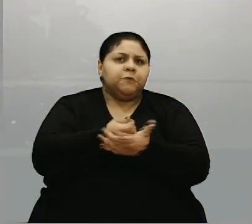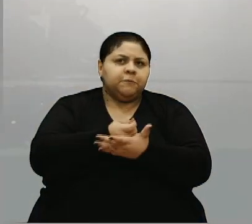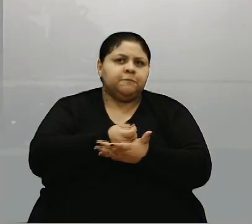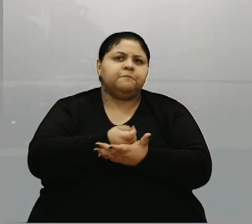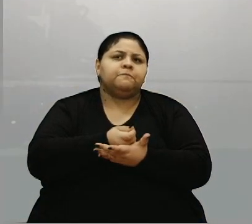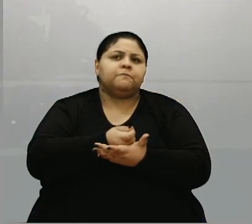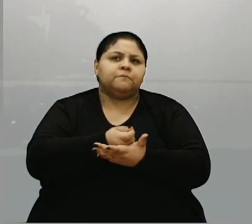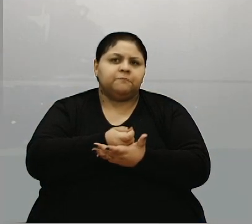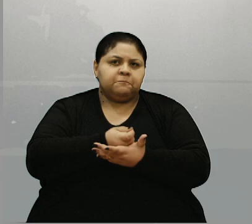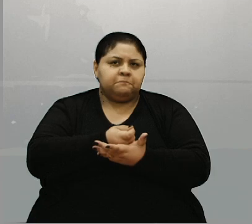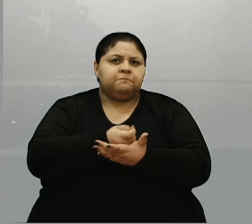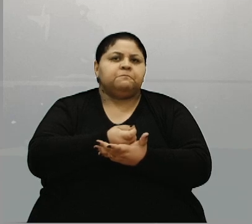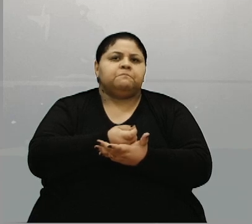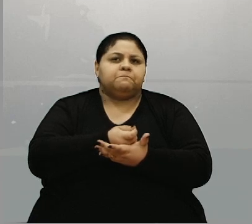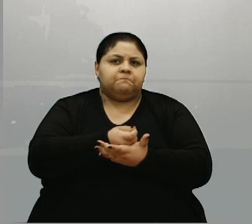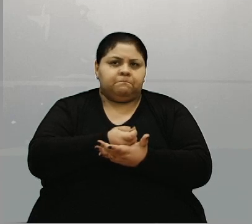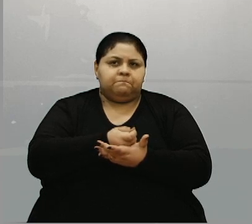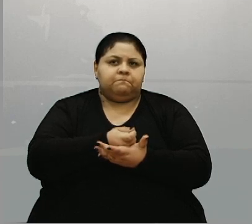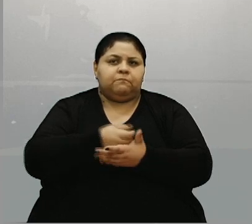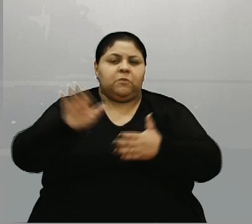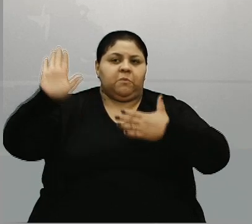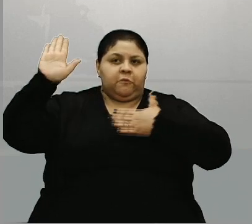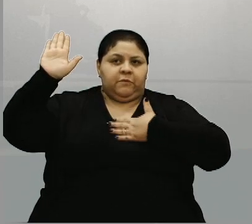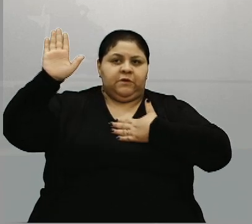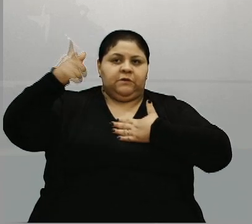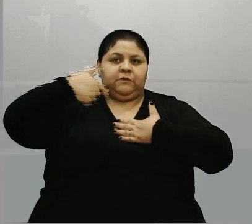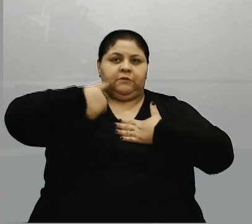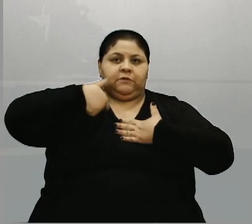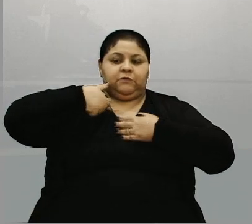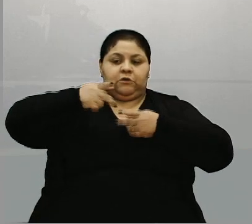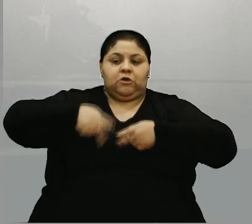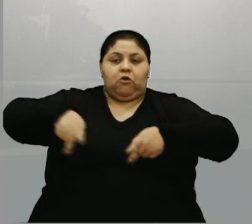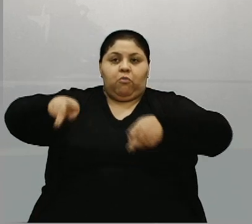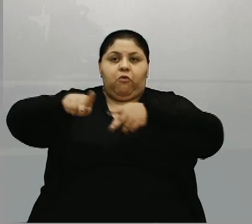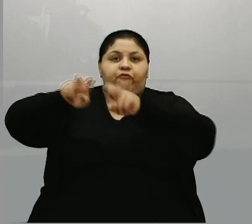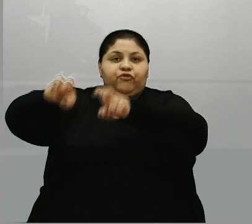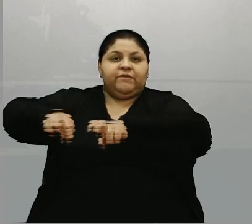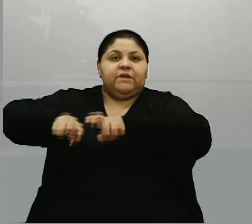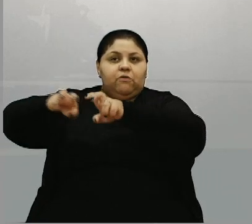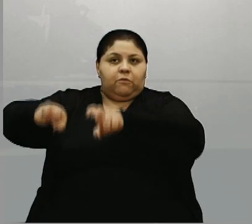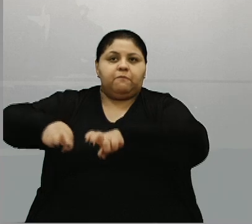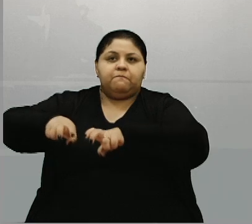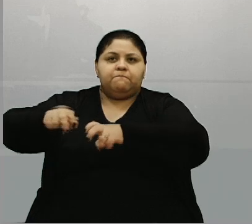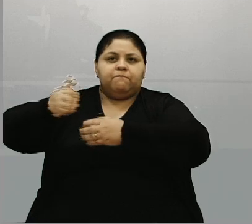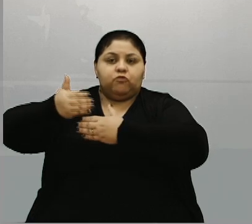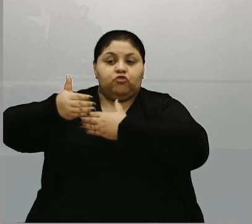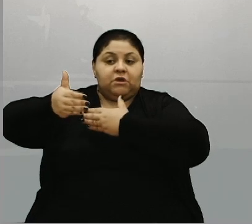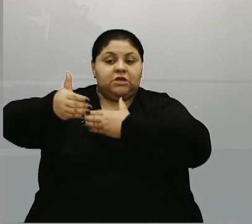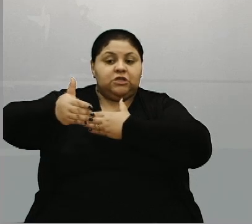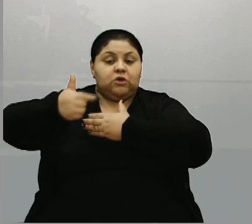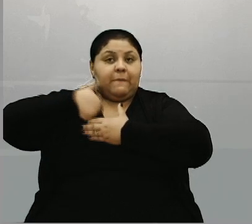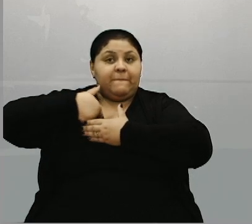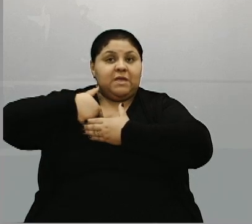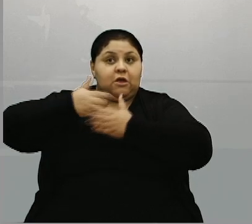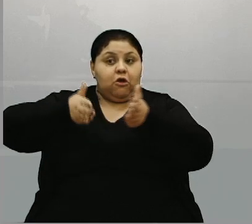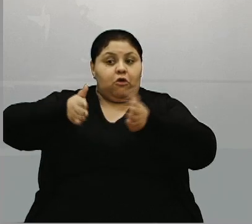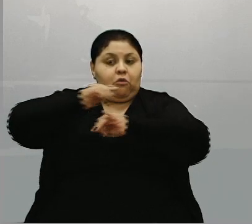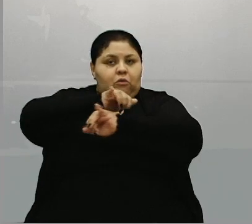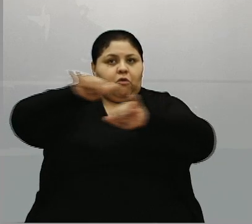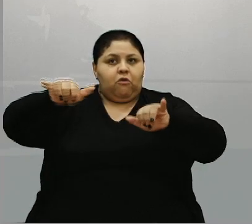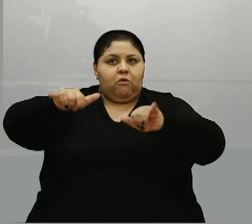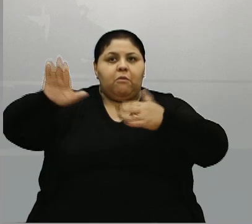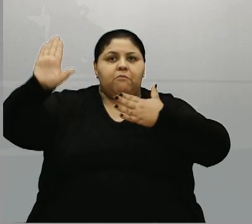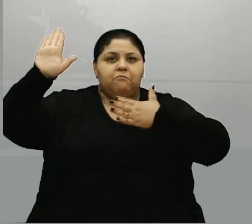parte do possível. Foi uma promessa que eu fiz ao povo de Fazenda Souza durante a minha campanha, e a promessa está